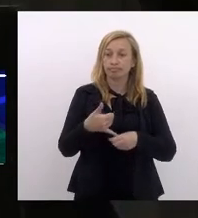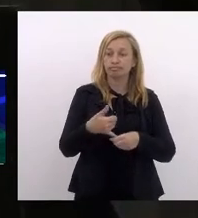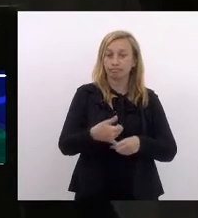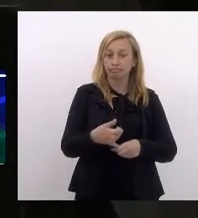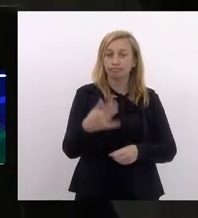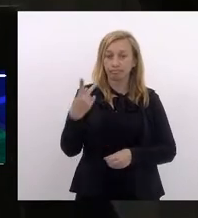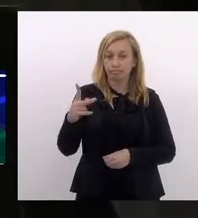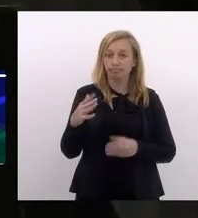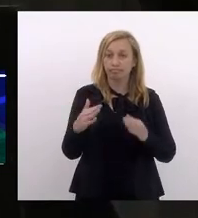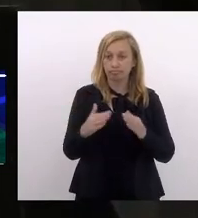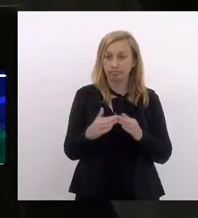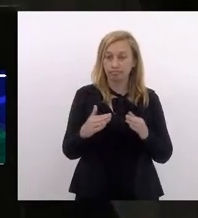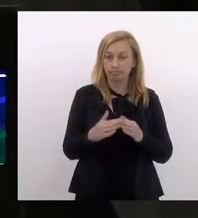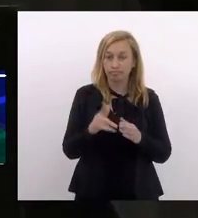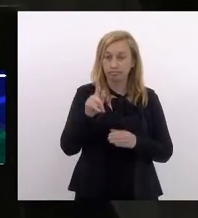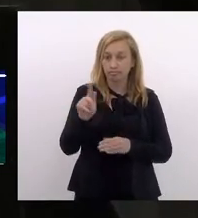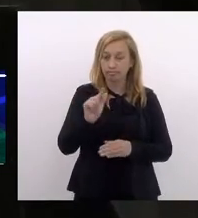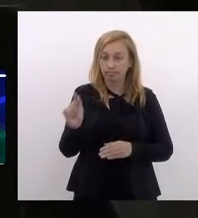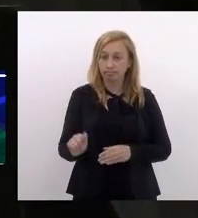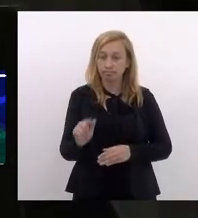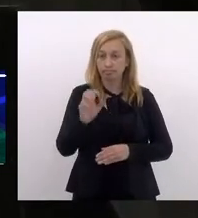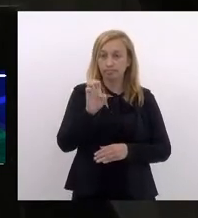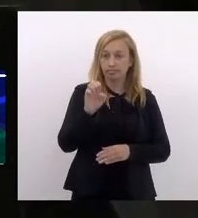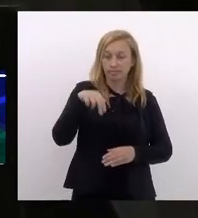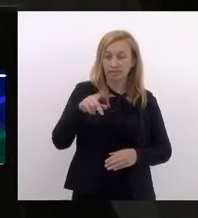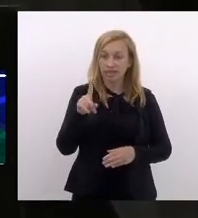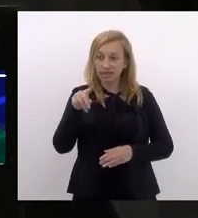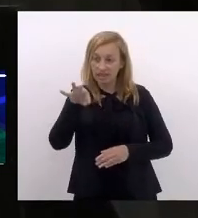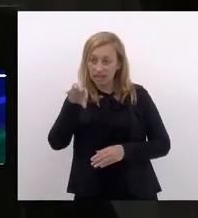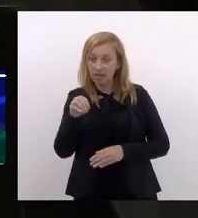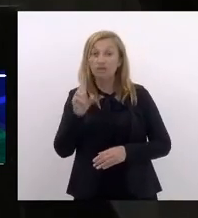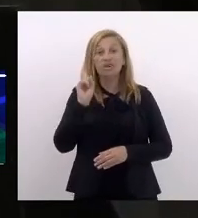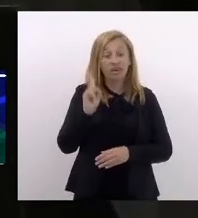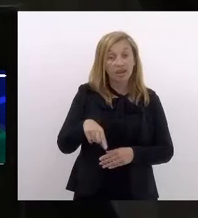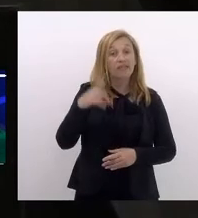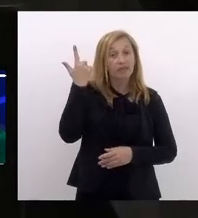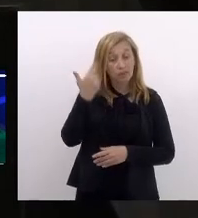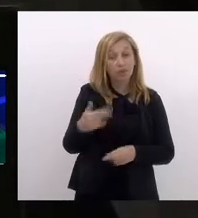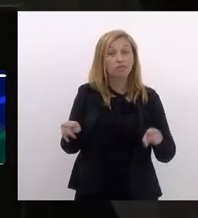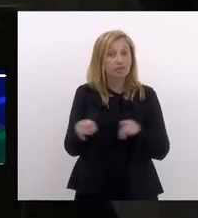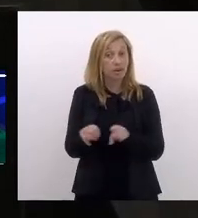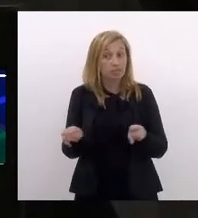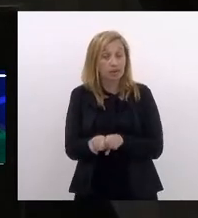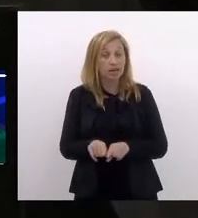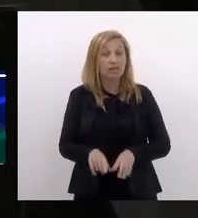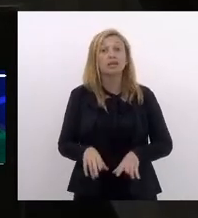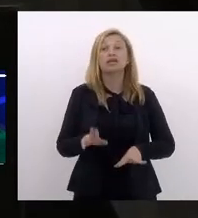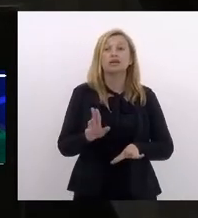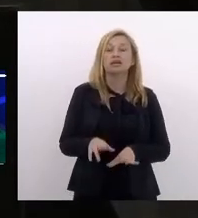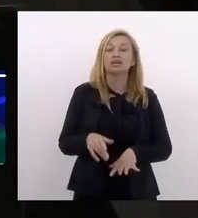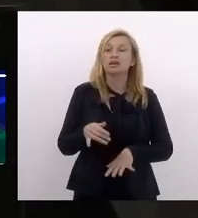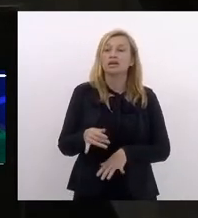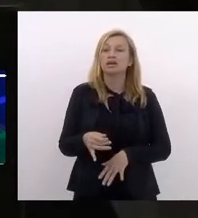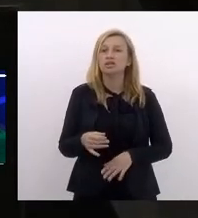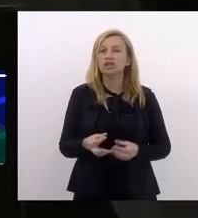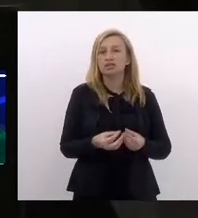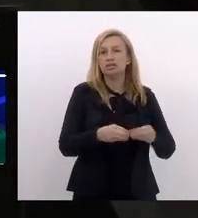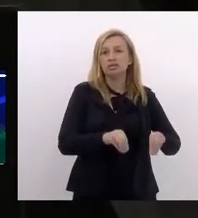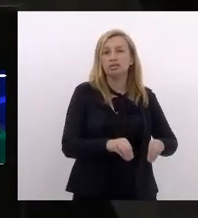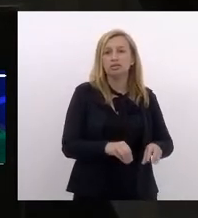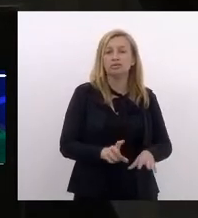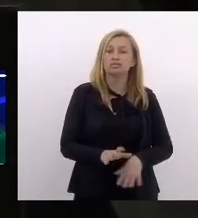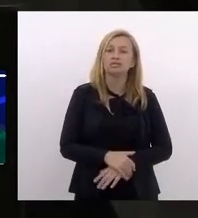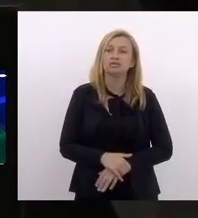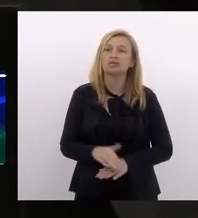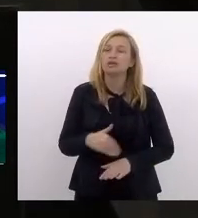casa por gás encanado, que é o gás natural. Isso será uma tragédia